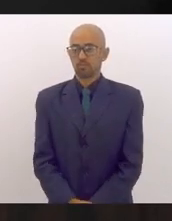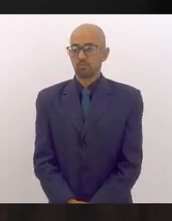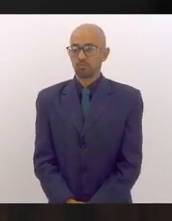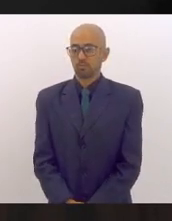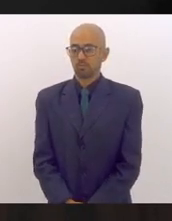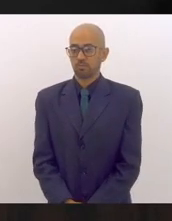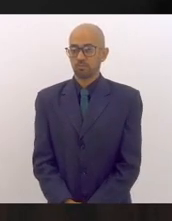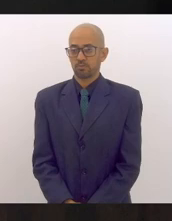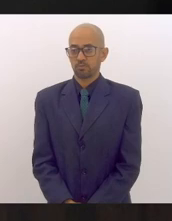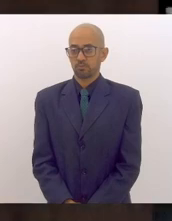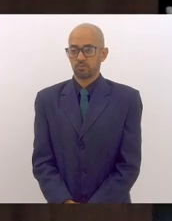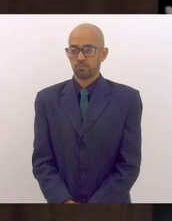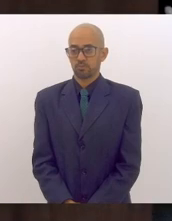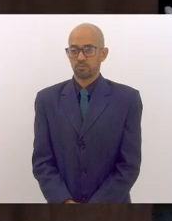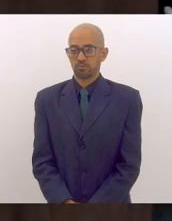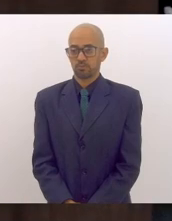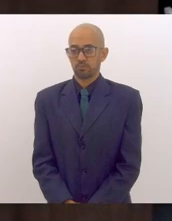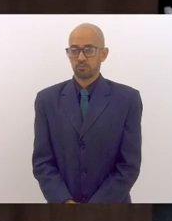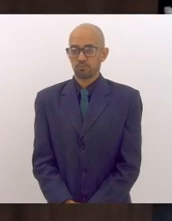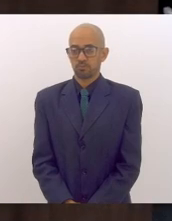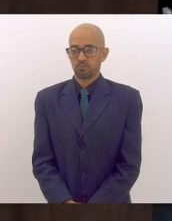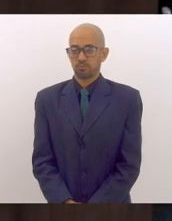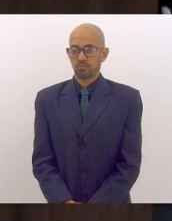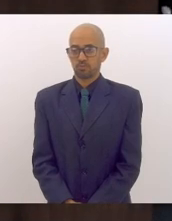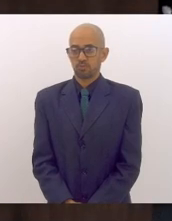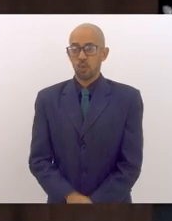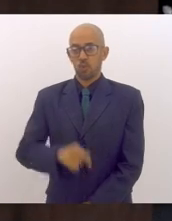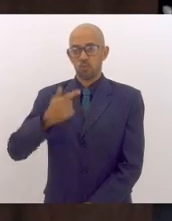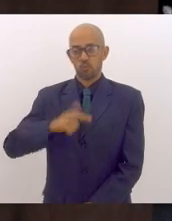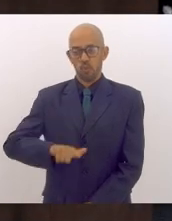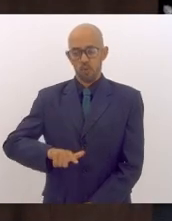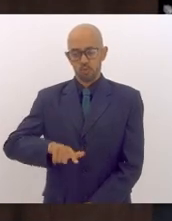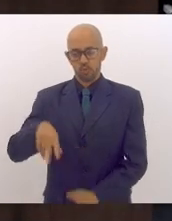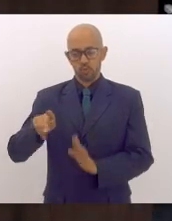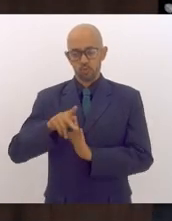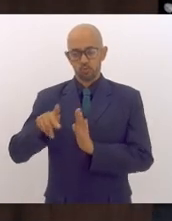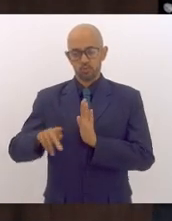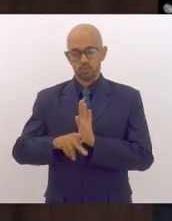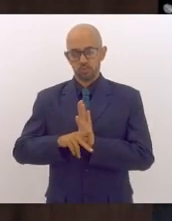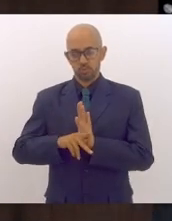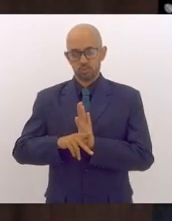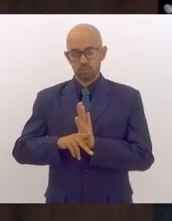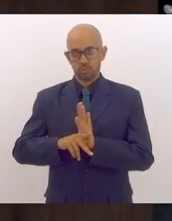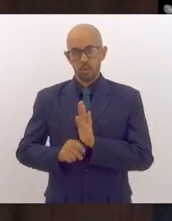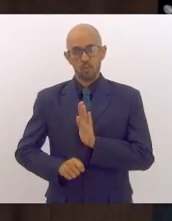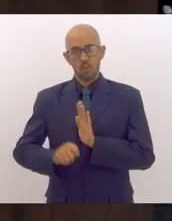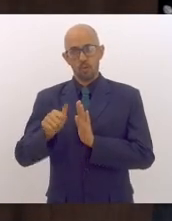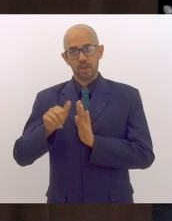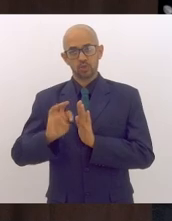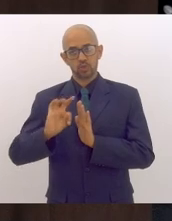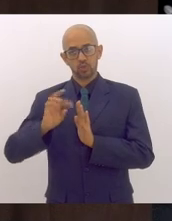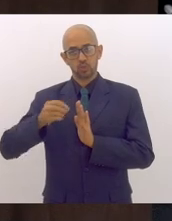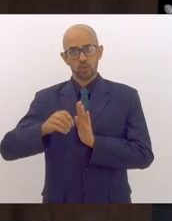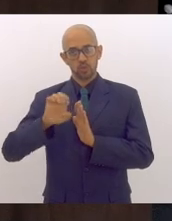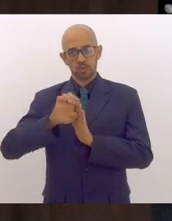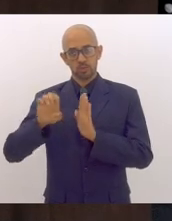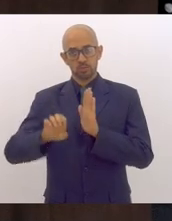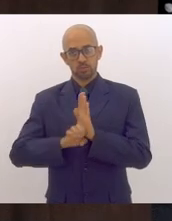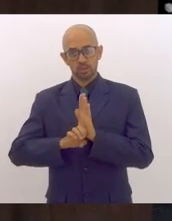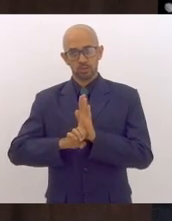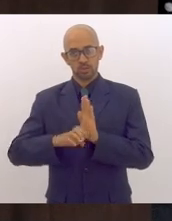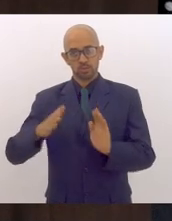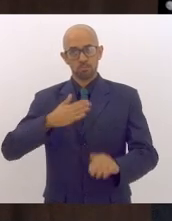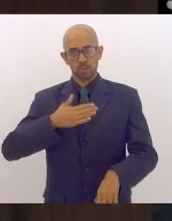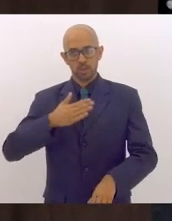Então, com autorização do plenário. No próximo, quase todas as emendas são minhas,